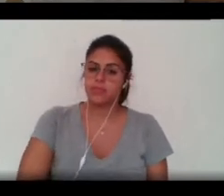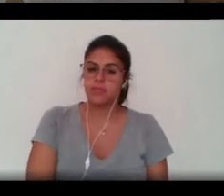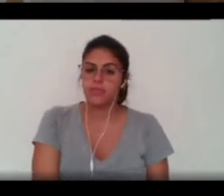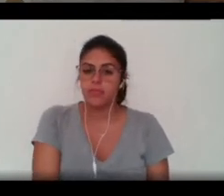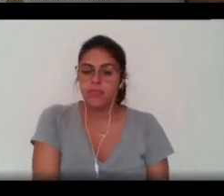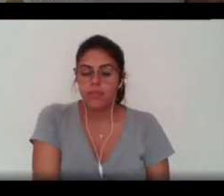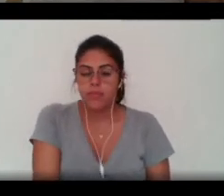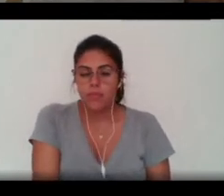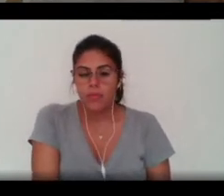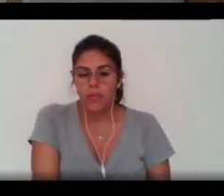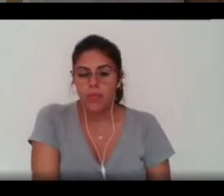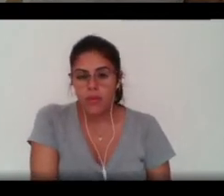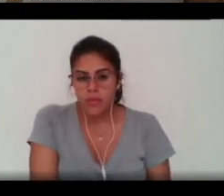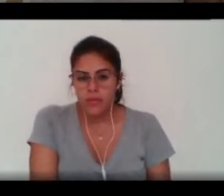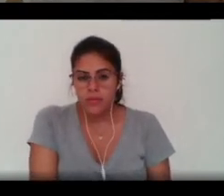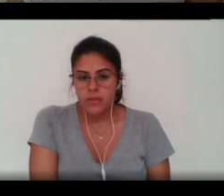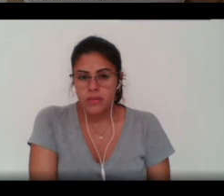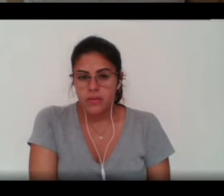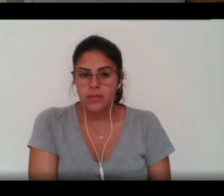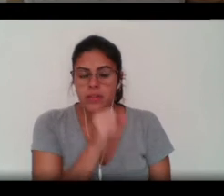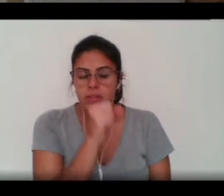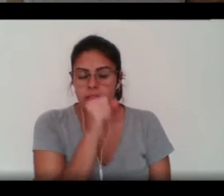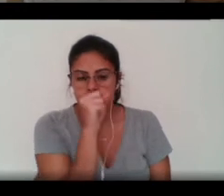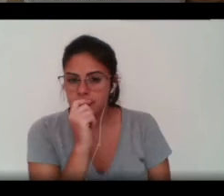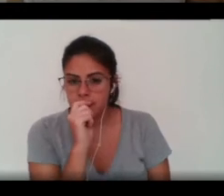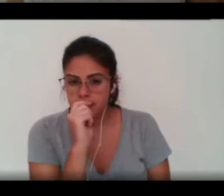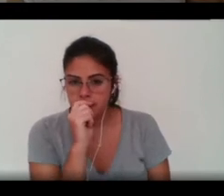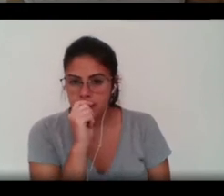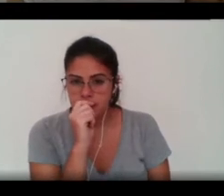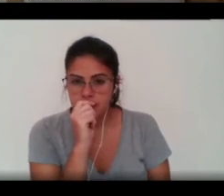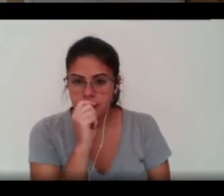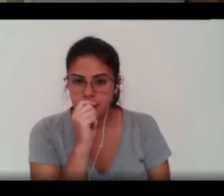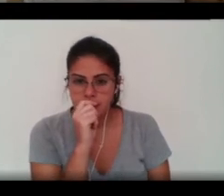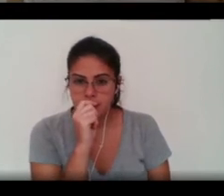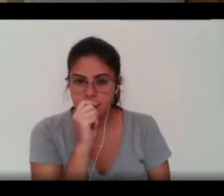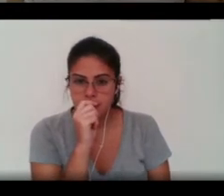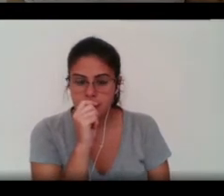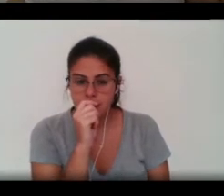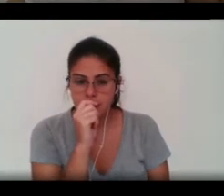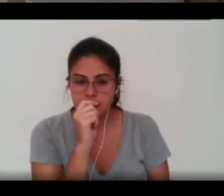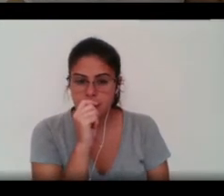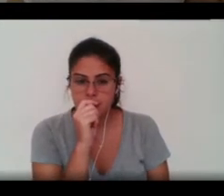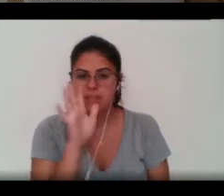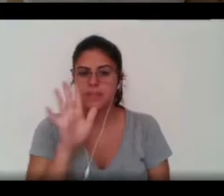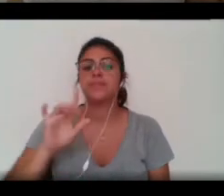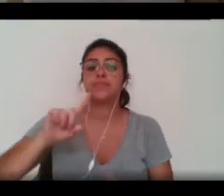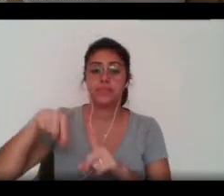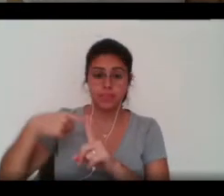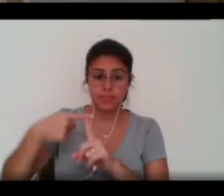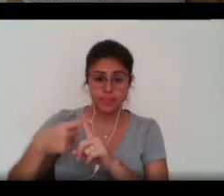mais um alfa t 2 sobre 2 menos